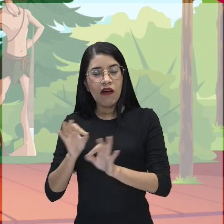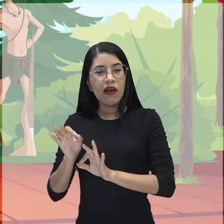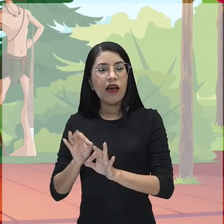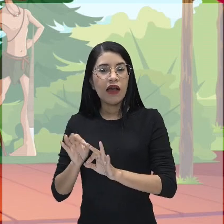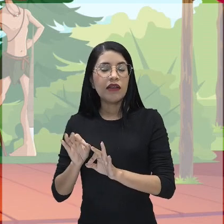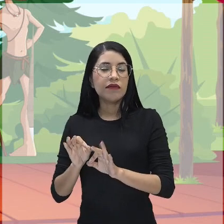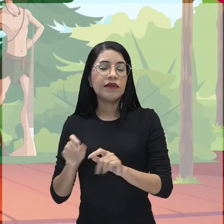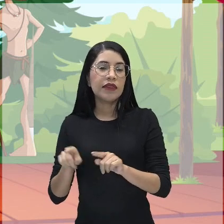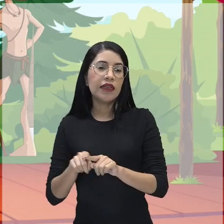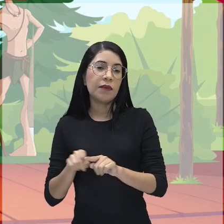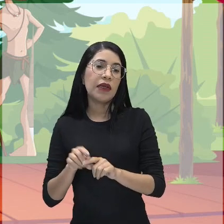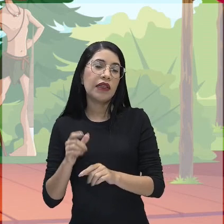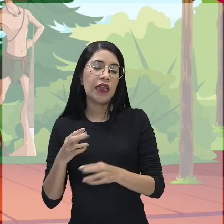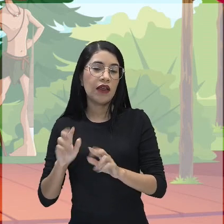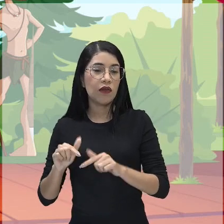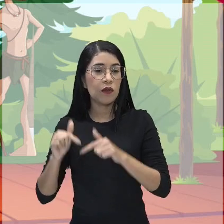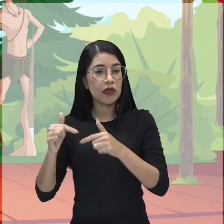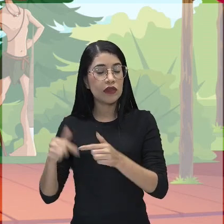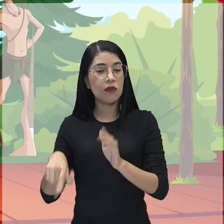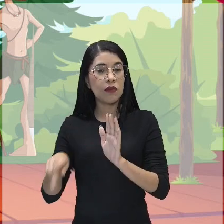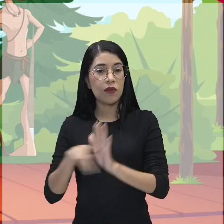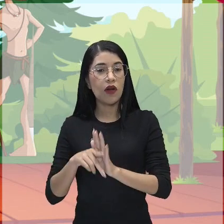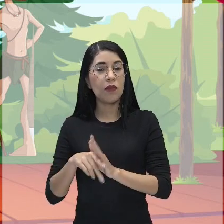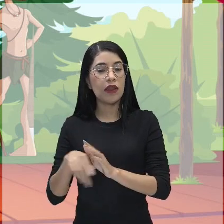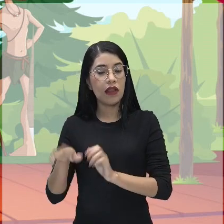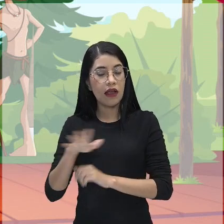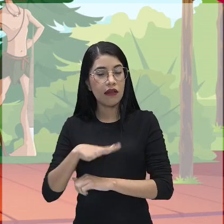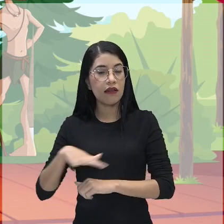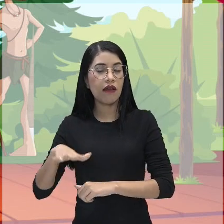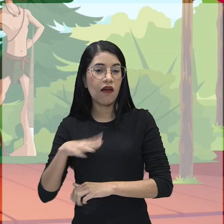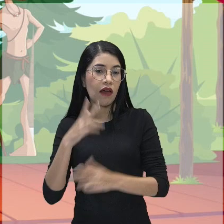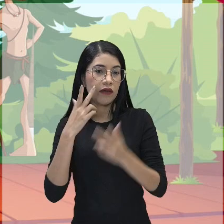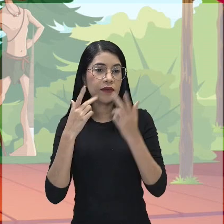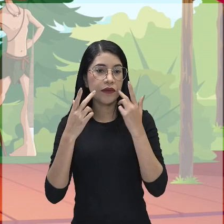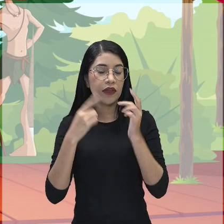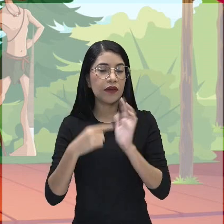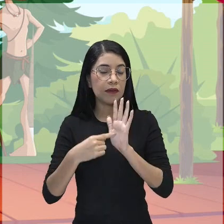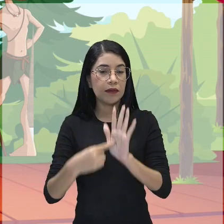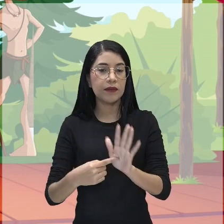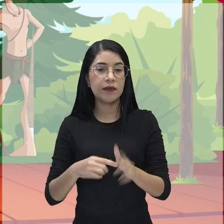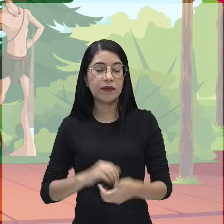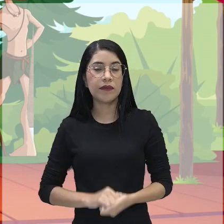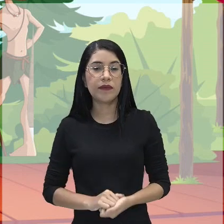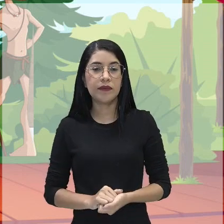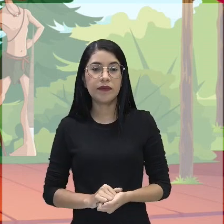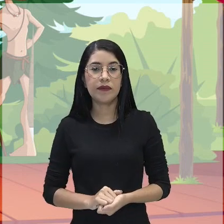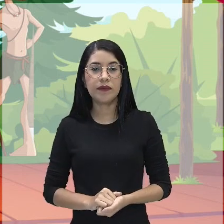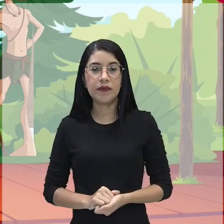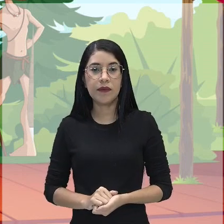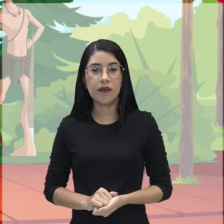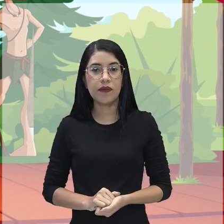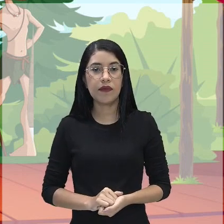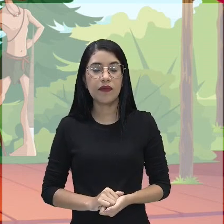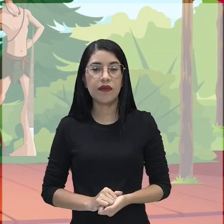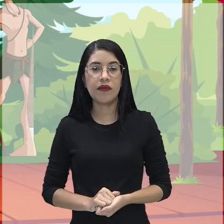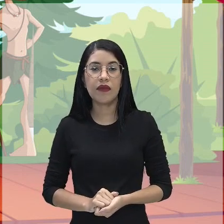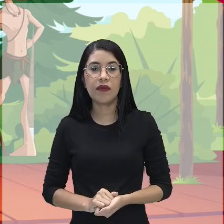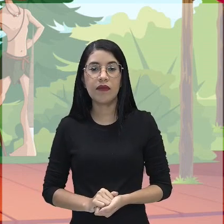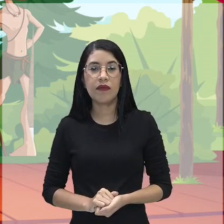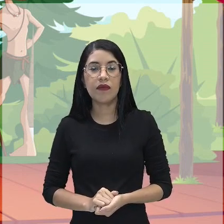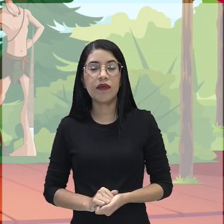tem funcionalidade na hora da peça, na hora que estão apresentando para o público a peça teatral. Então, tudo